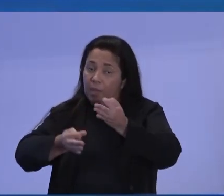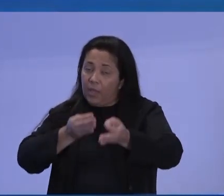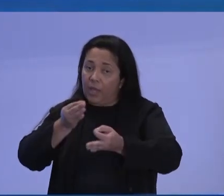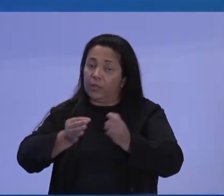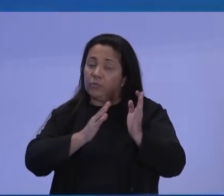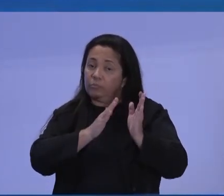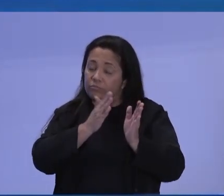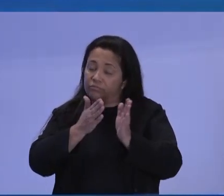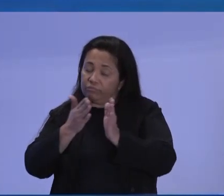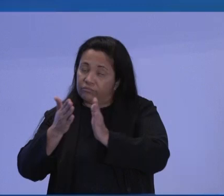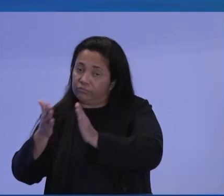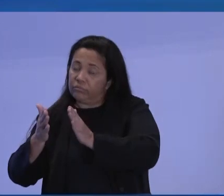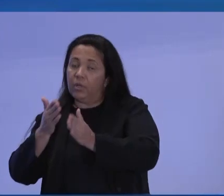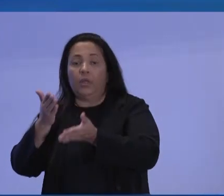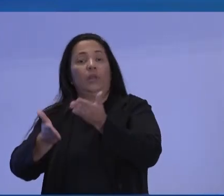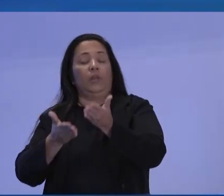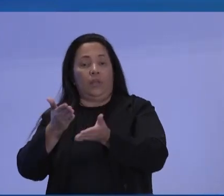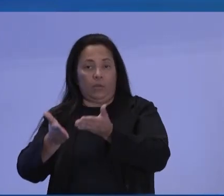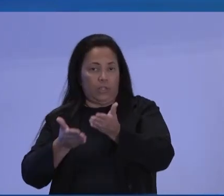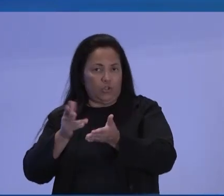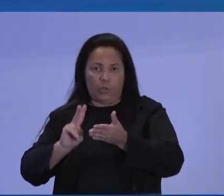necessário, após a alta.